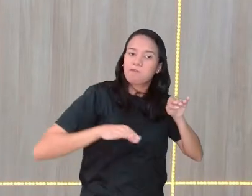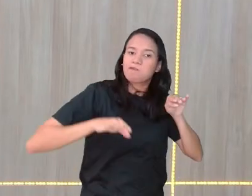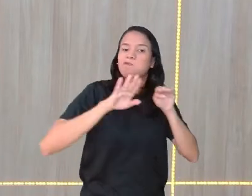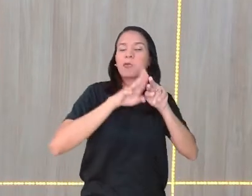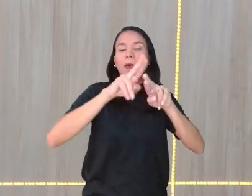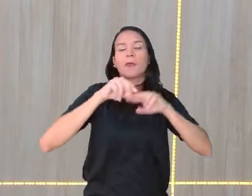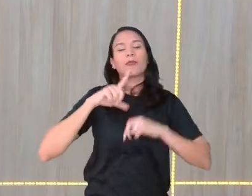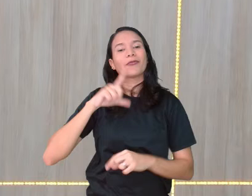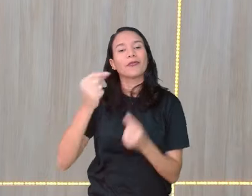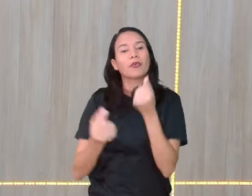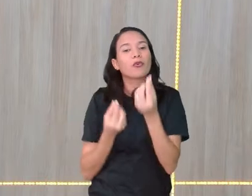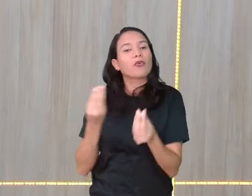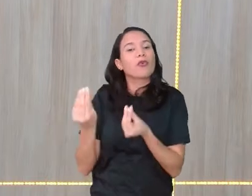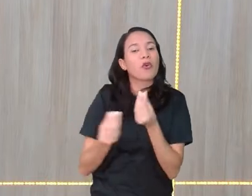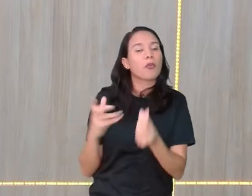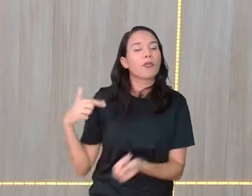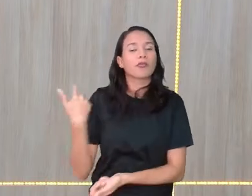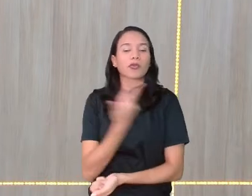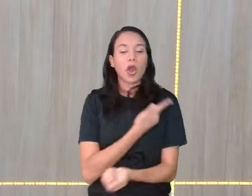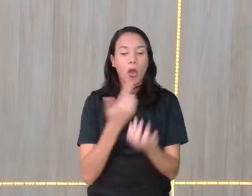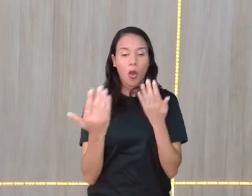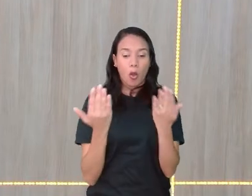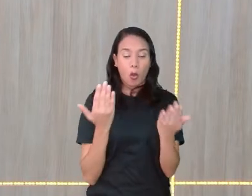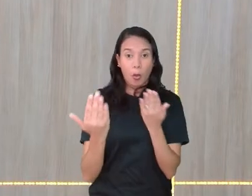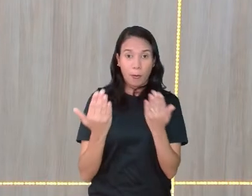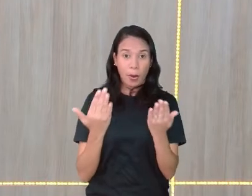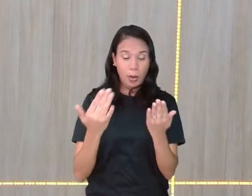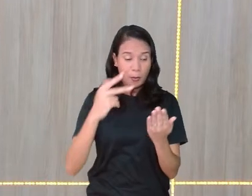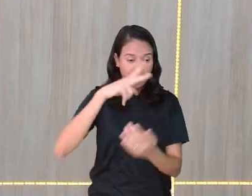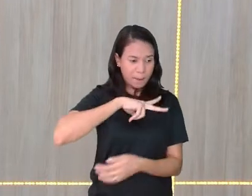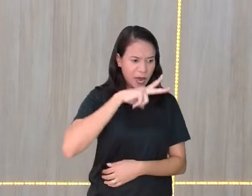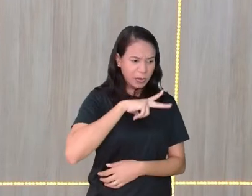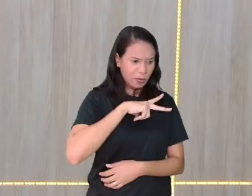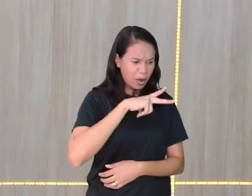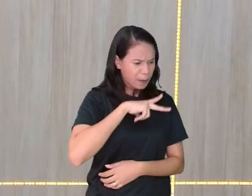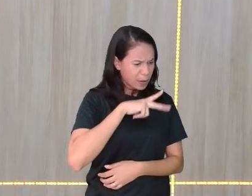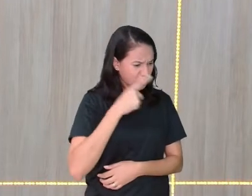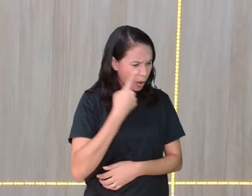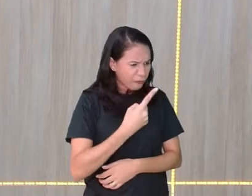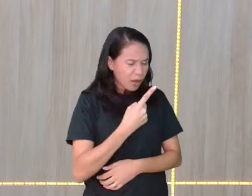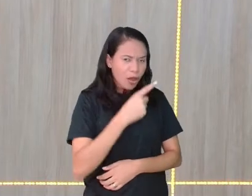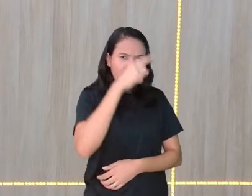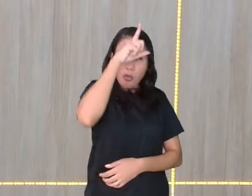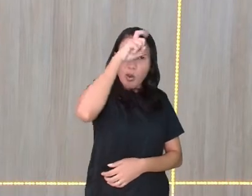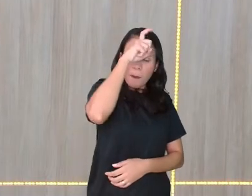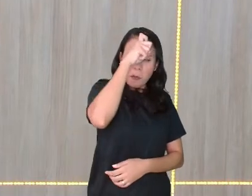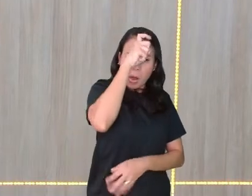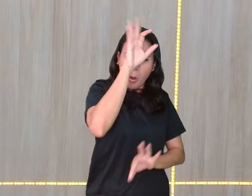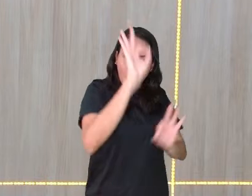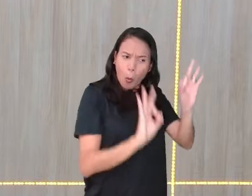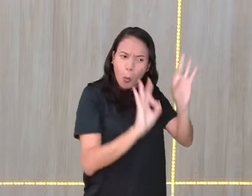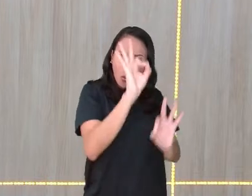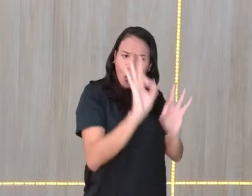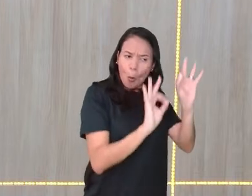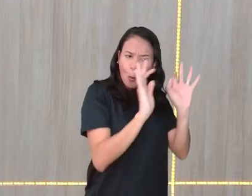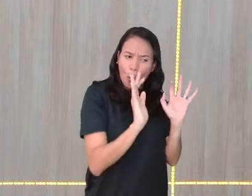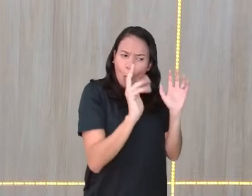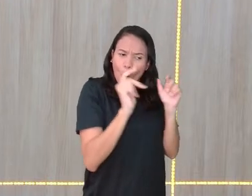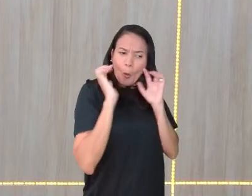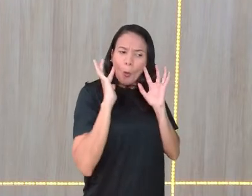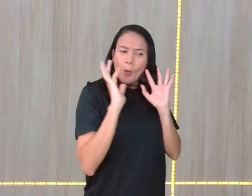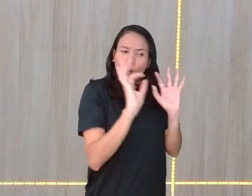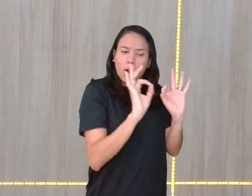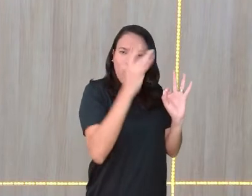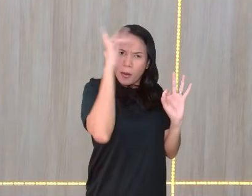contraste quando a gente compara para um sistema privado, né? Quando você vê aqueles hospitais em que os pessoais, ó, que têm um